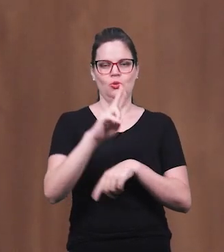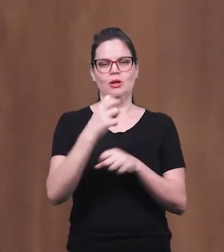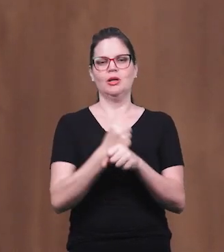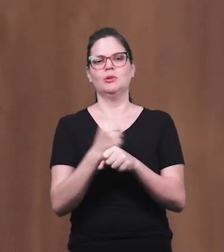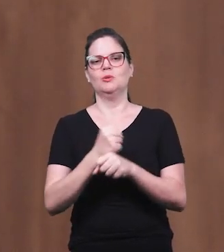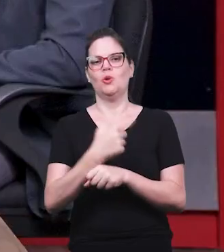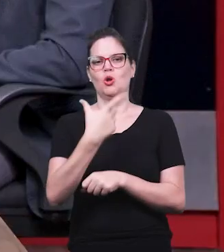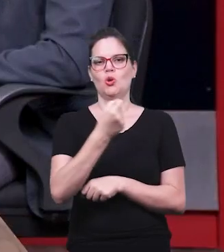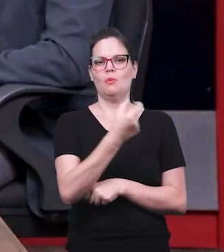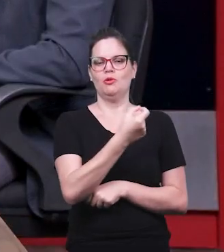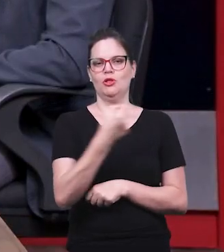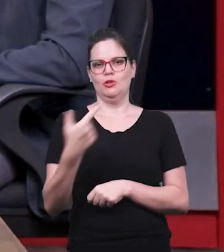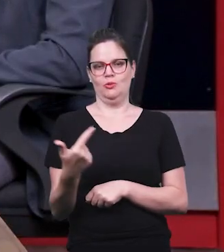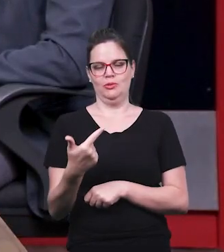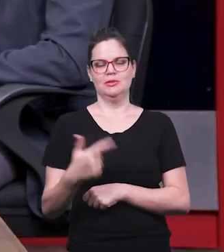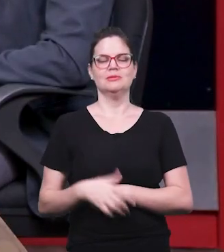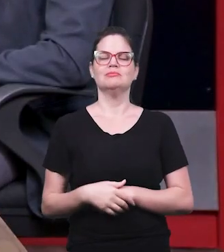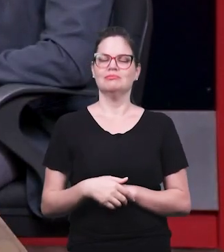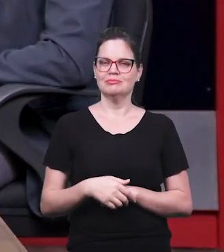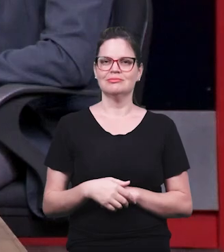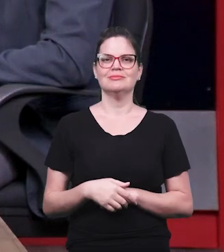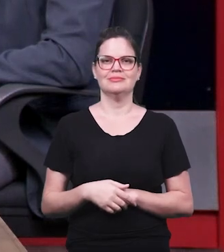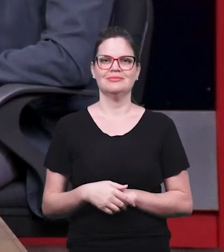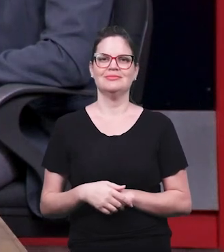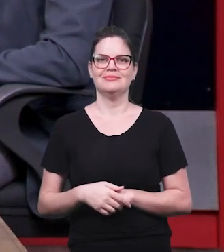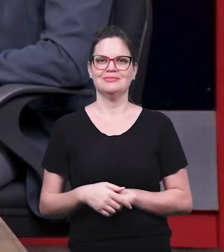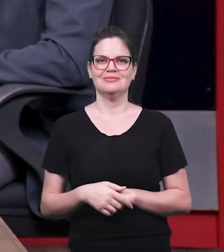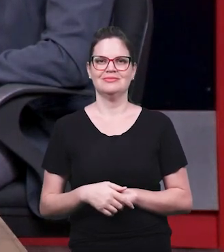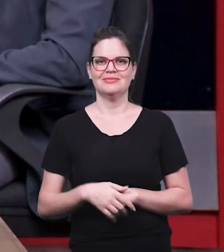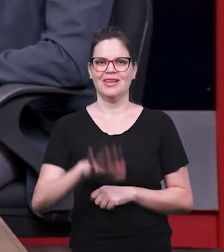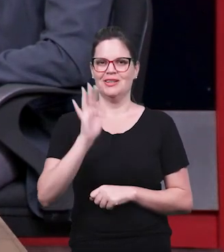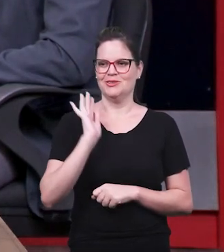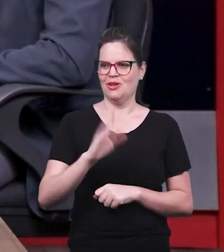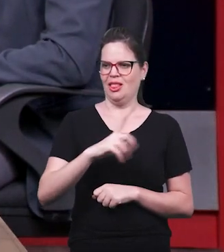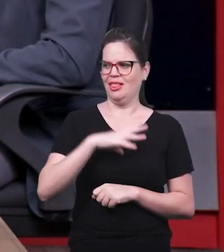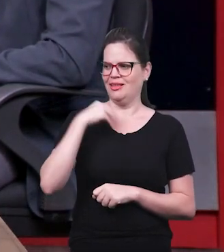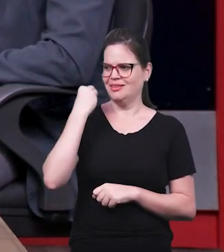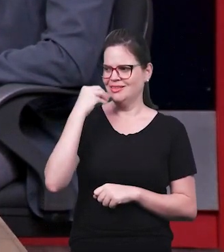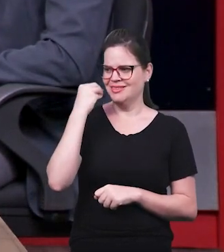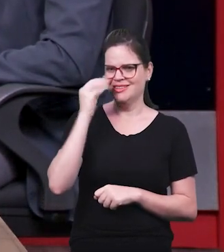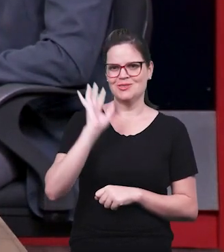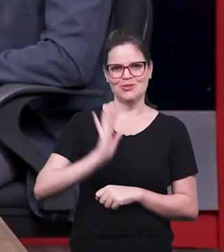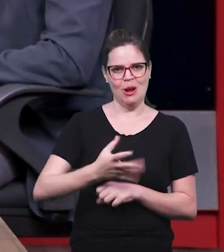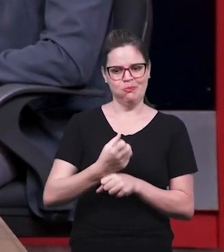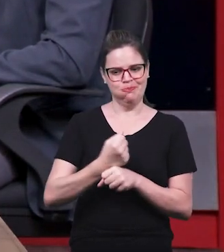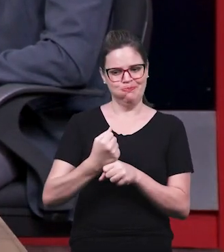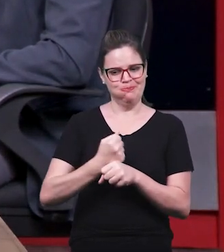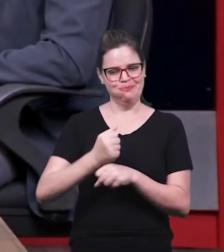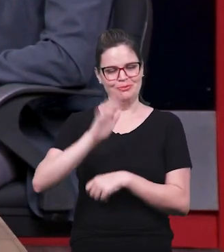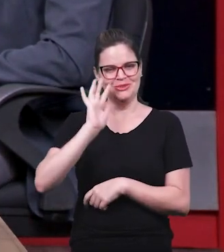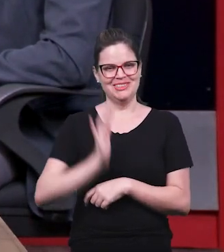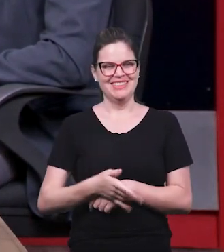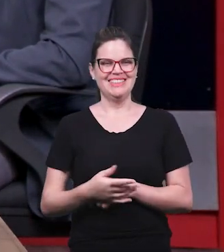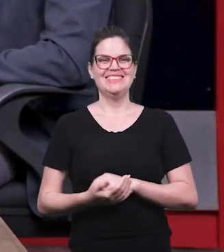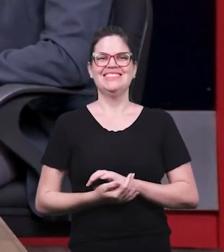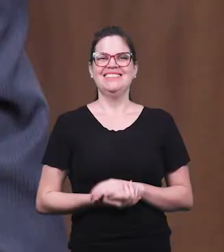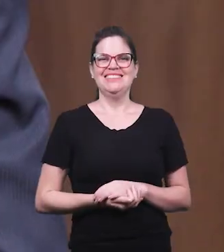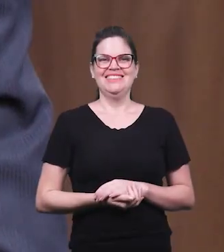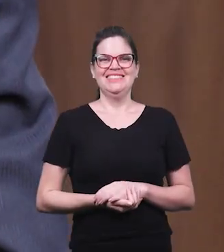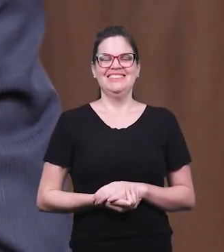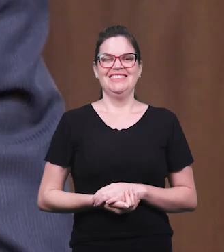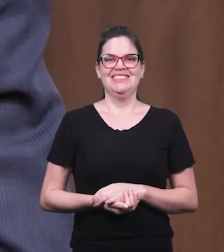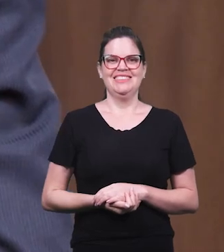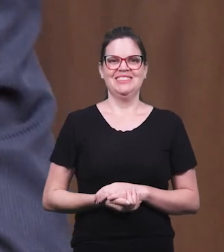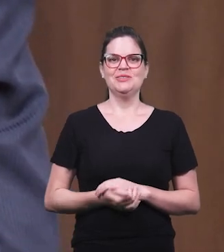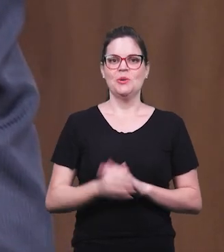2002. Em 2002. 2002. Então já tem um bom tempo aí de experiência, né? Verdade. Então,